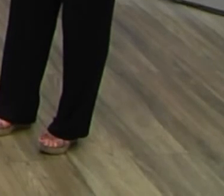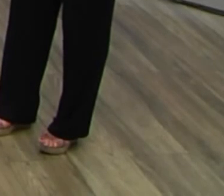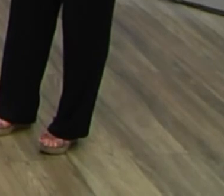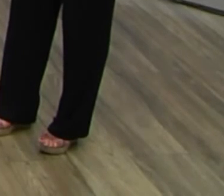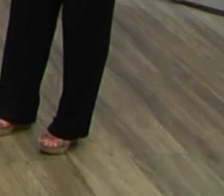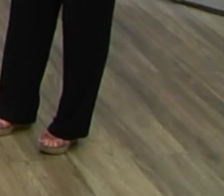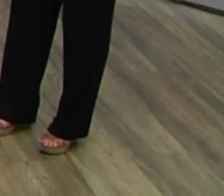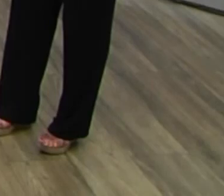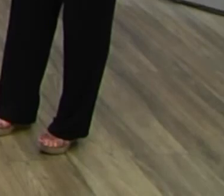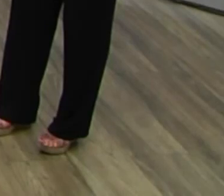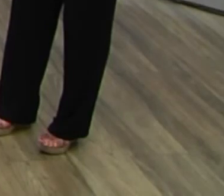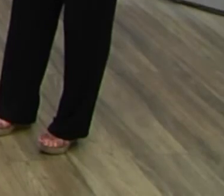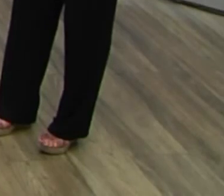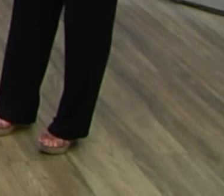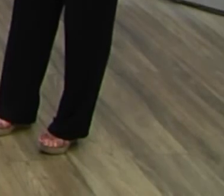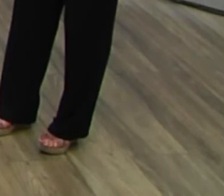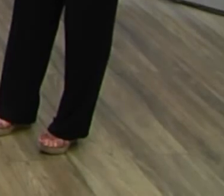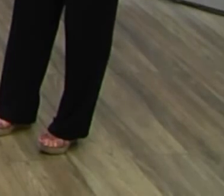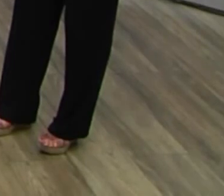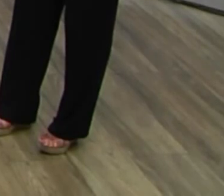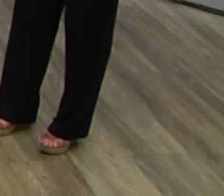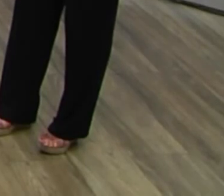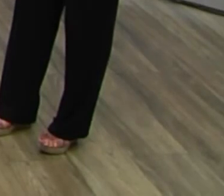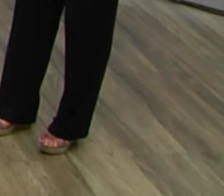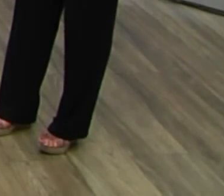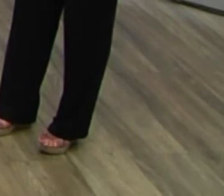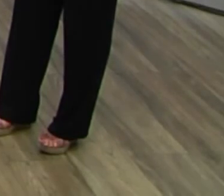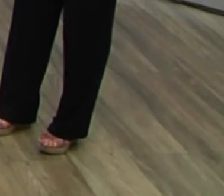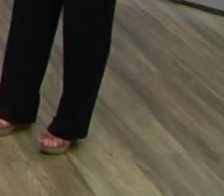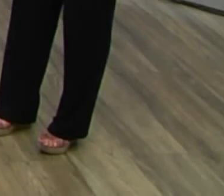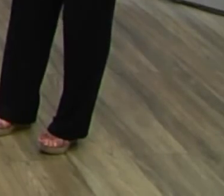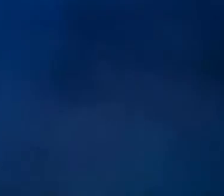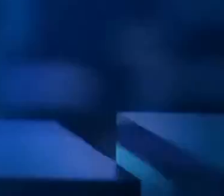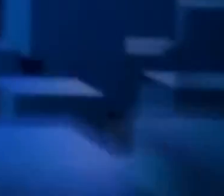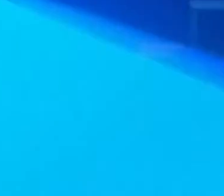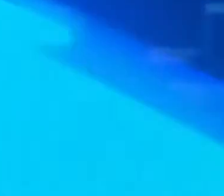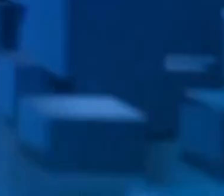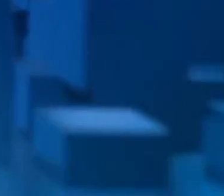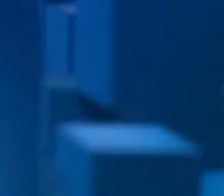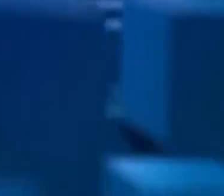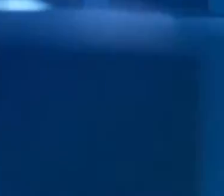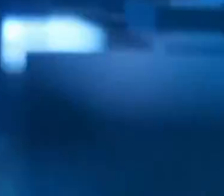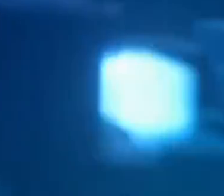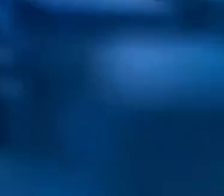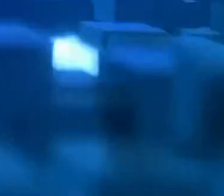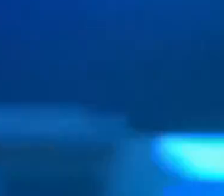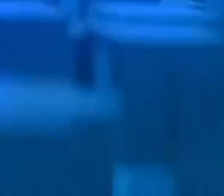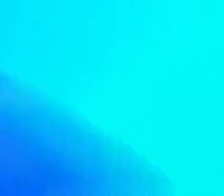6h. Quero agradecer a sua presença aqui nos estúdios com as notícias do Legislativo.